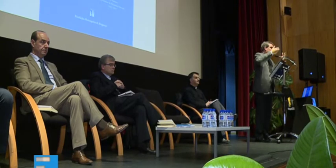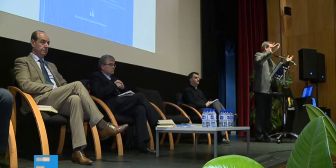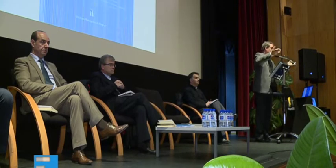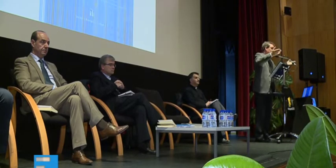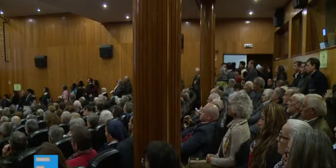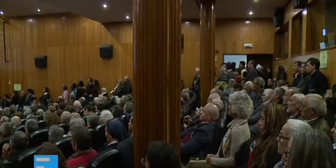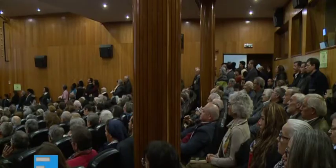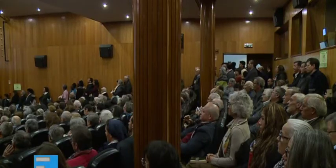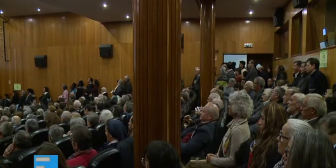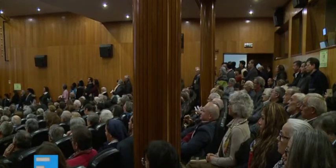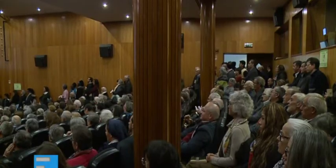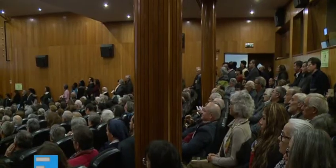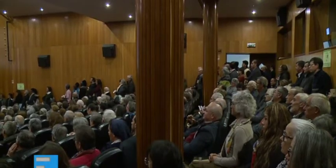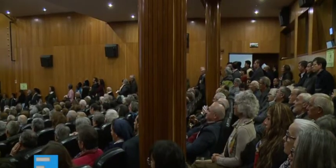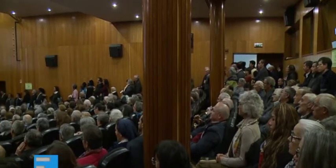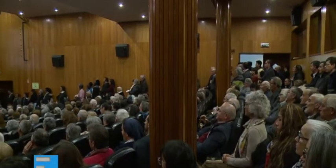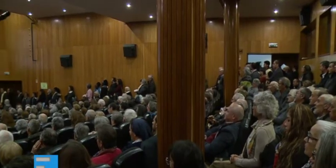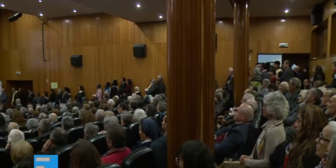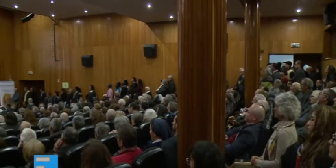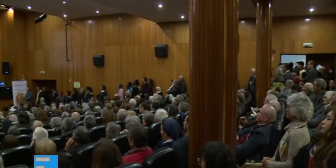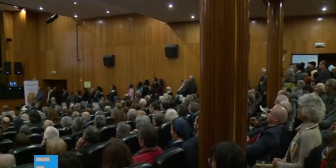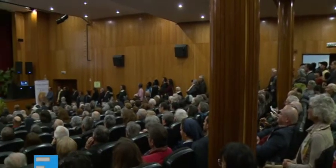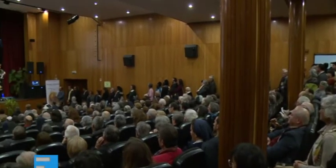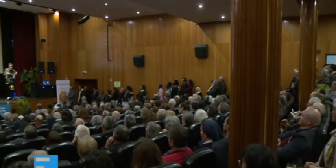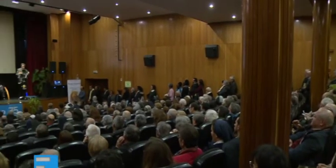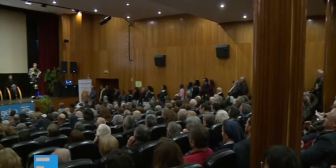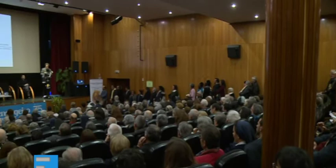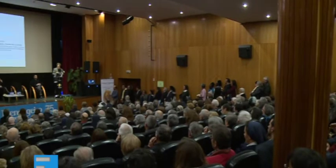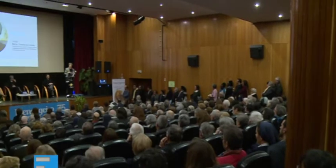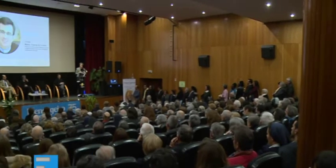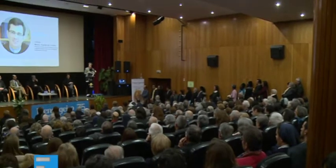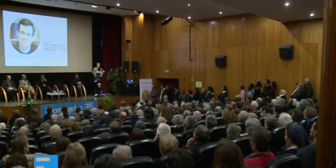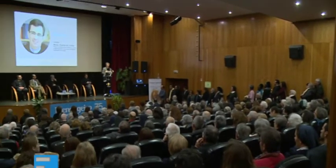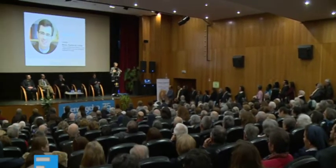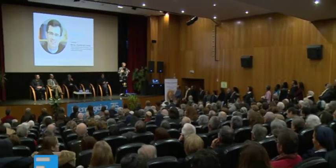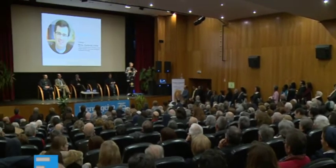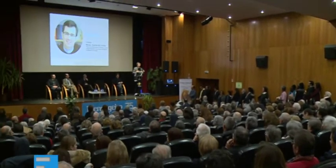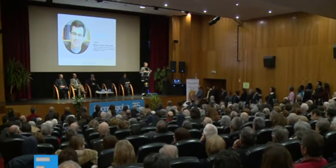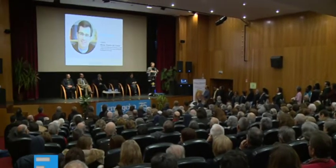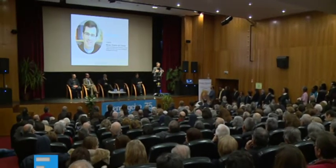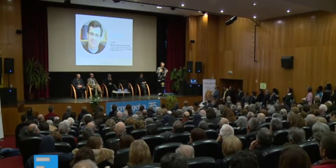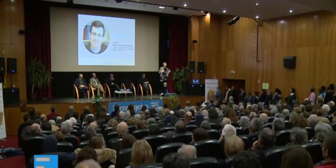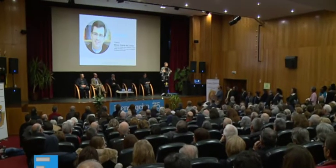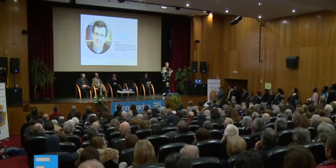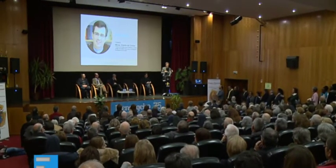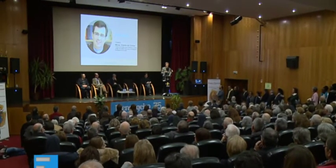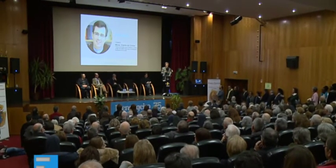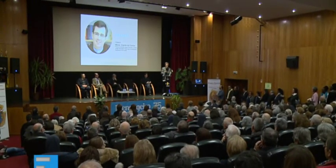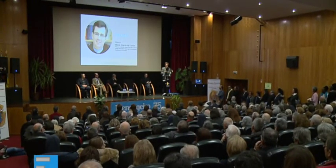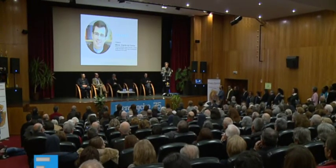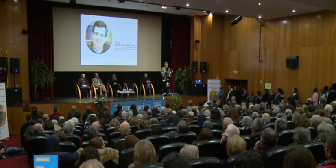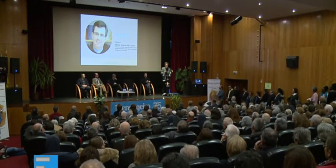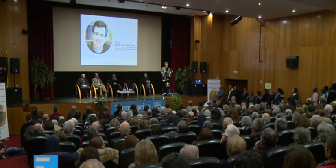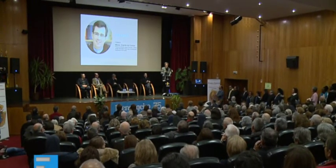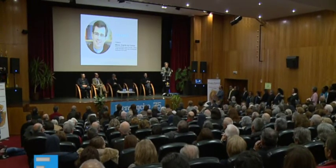da caridade e o dinamismo do sacramento da confirmação vão mover os cristãos da Diocese de Bragança-Miranda.